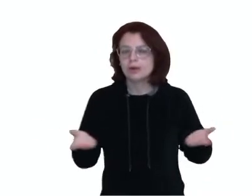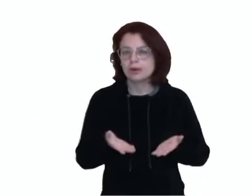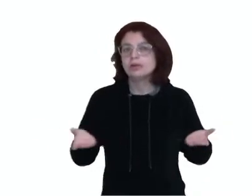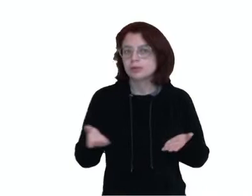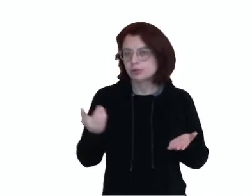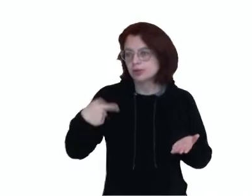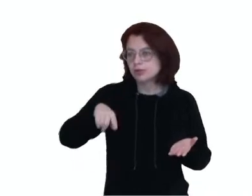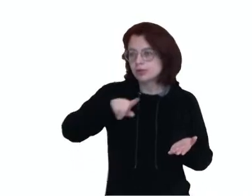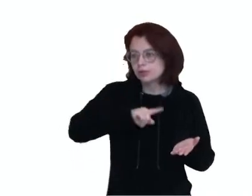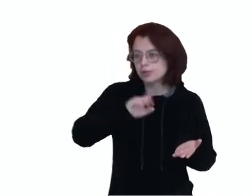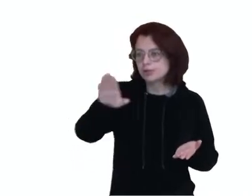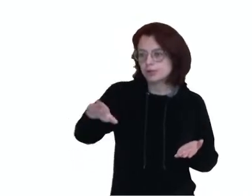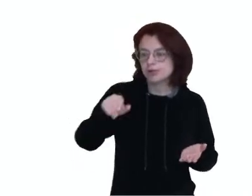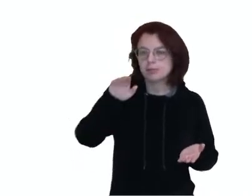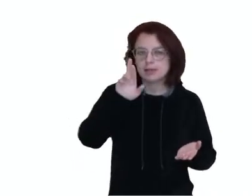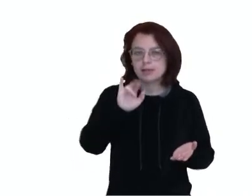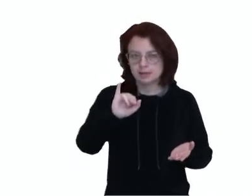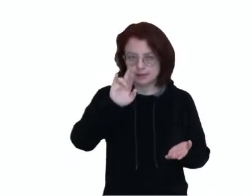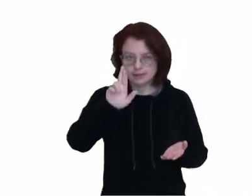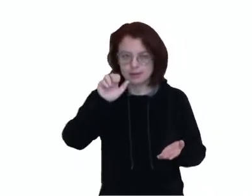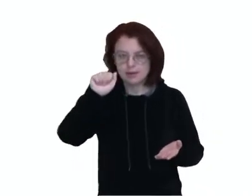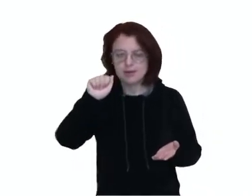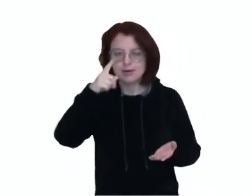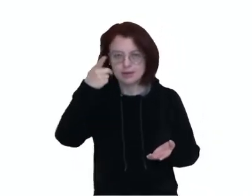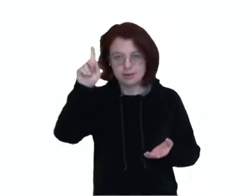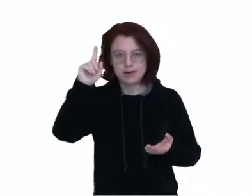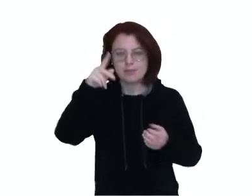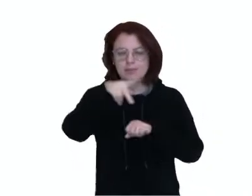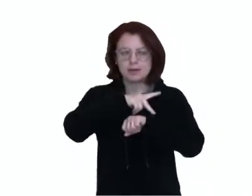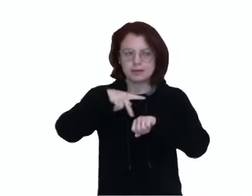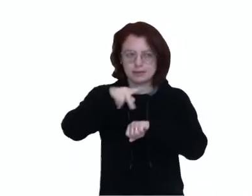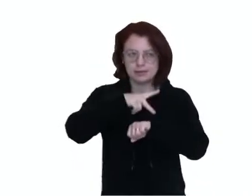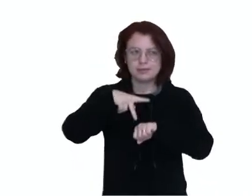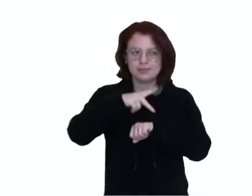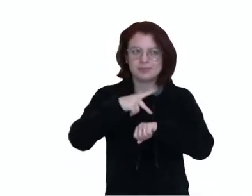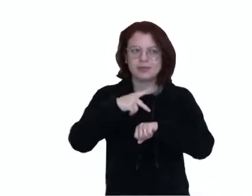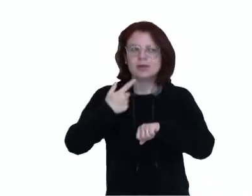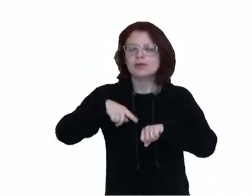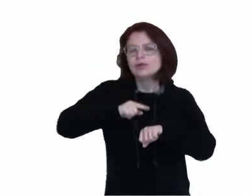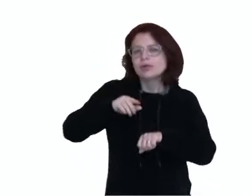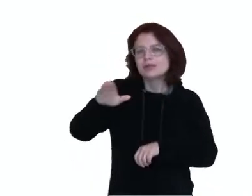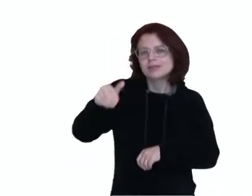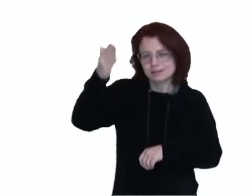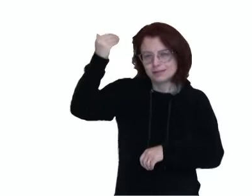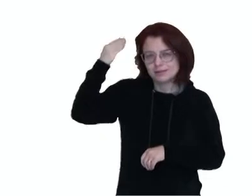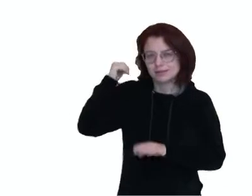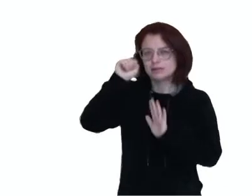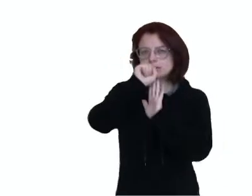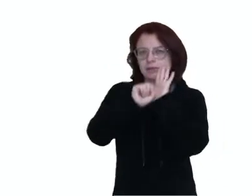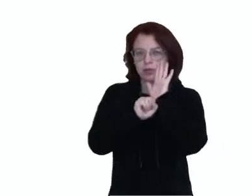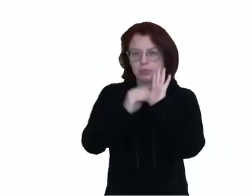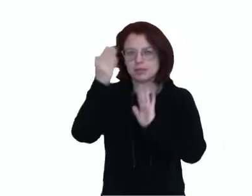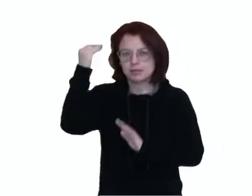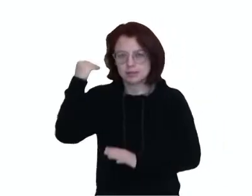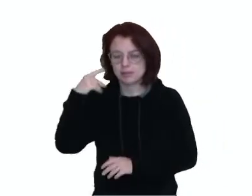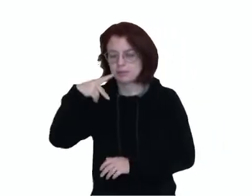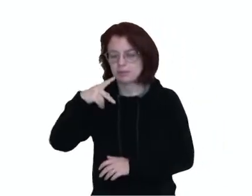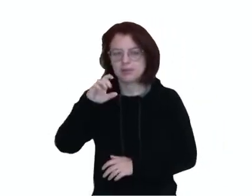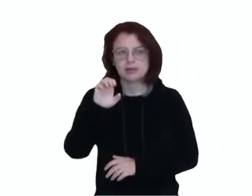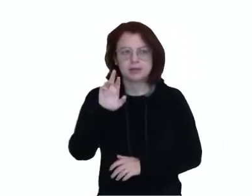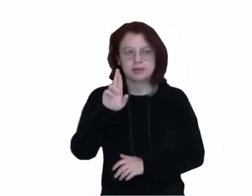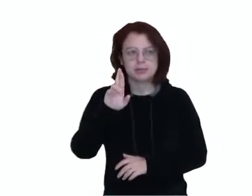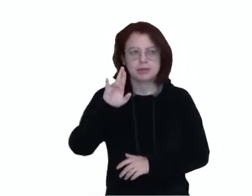persa, mas se dividem em vários grupos com muitas diferenças entre si. O país se chamou Pérsia até o século passado. Olha que interessante. Hoje são os